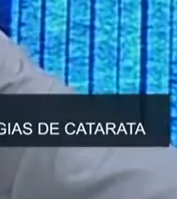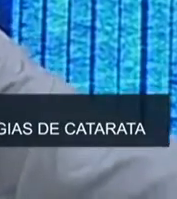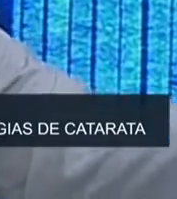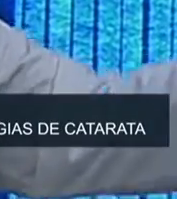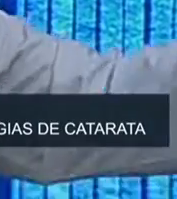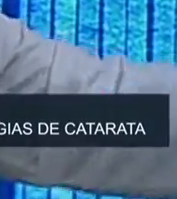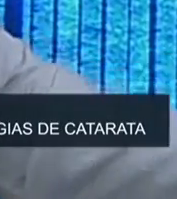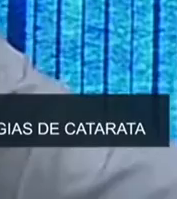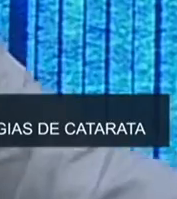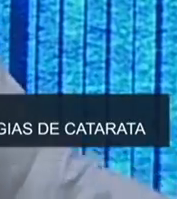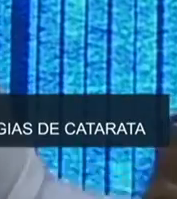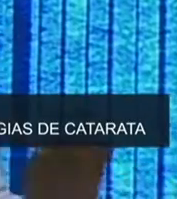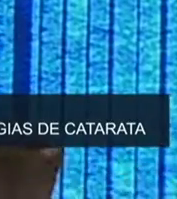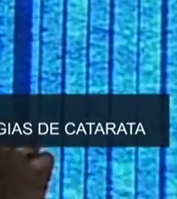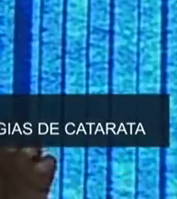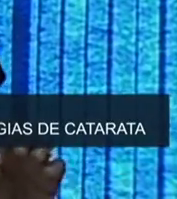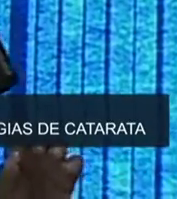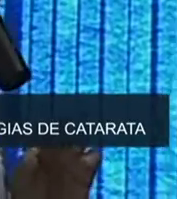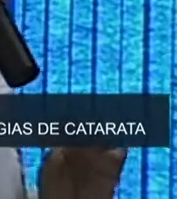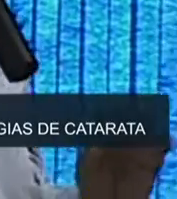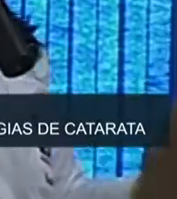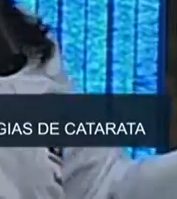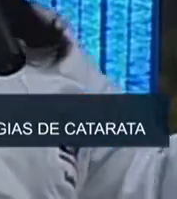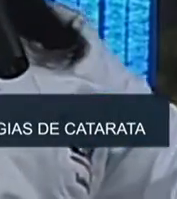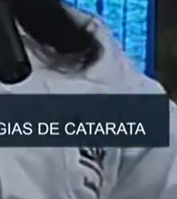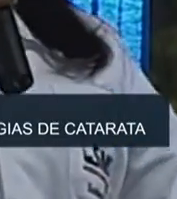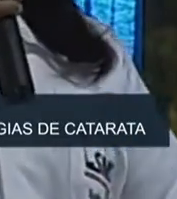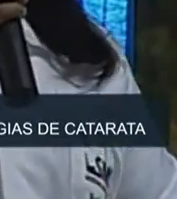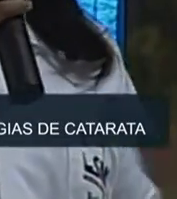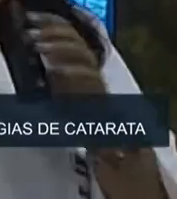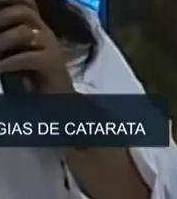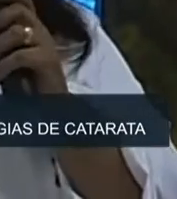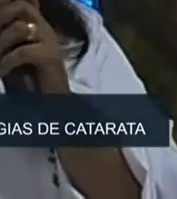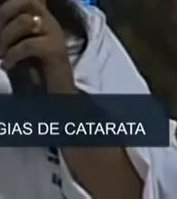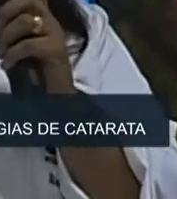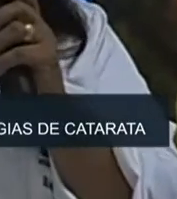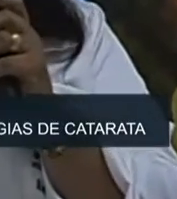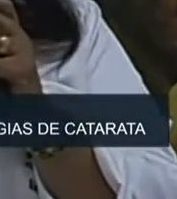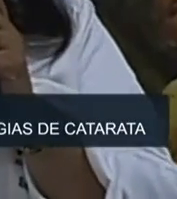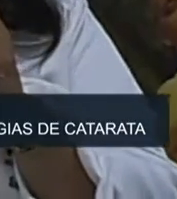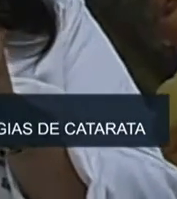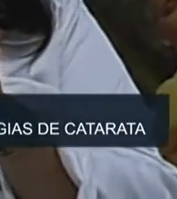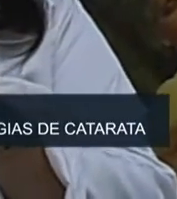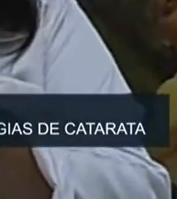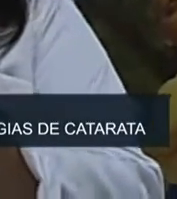de Aconchego de procurar a enfermeira procurando a enfermeira